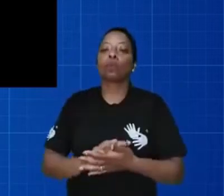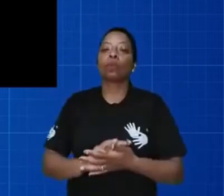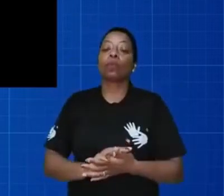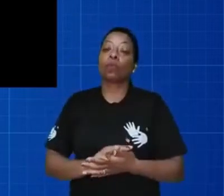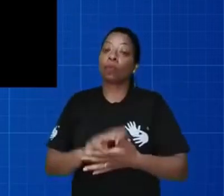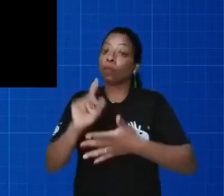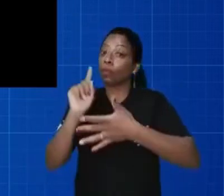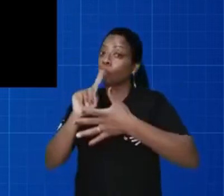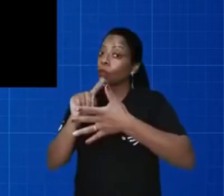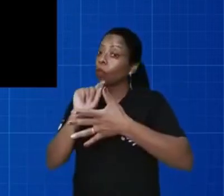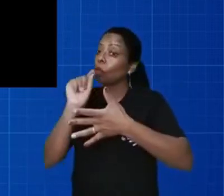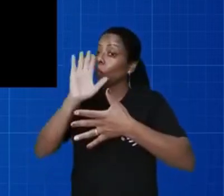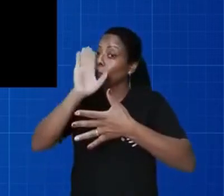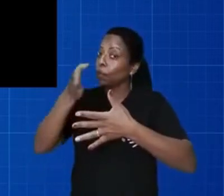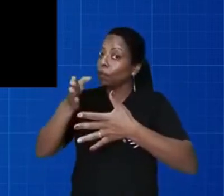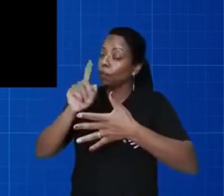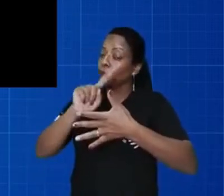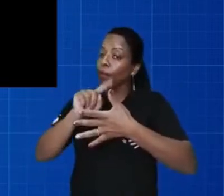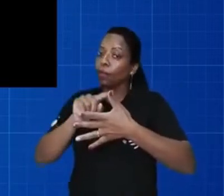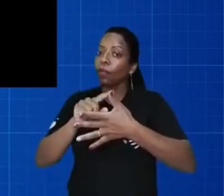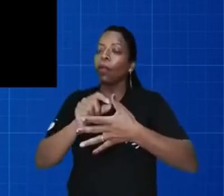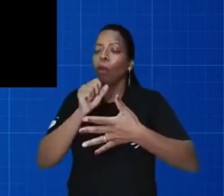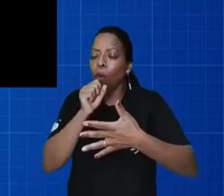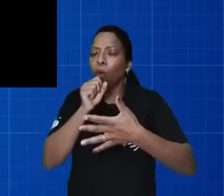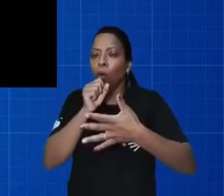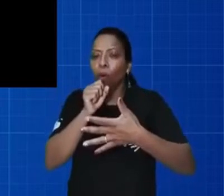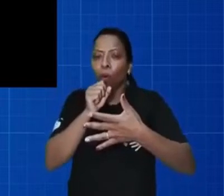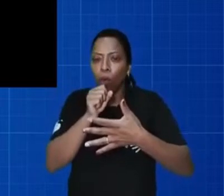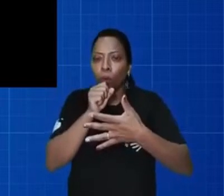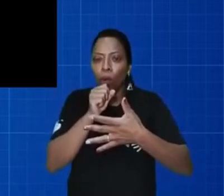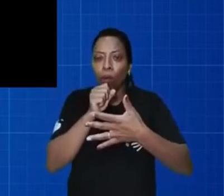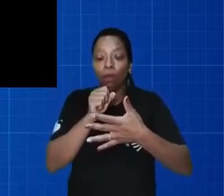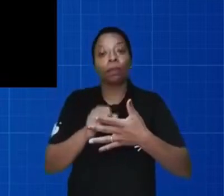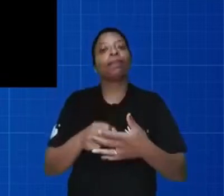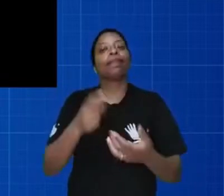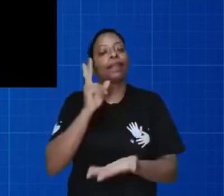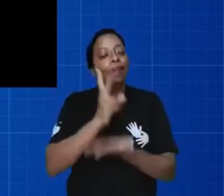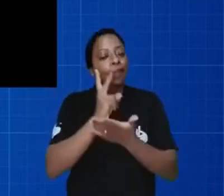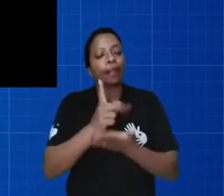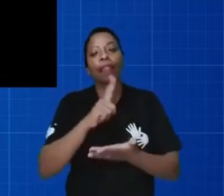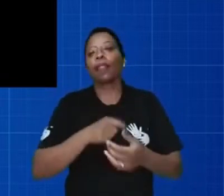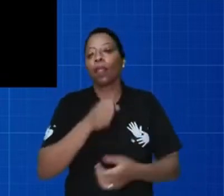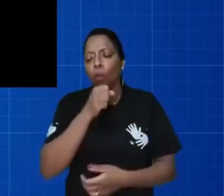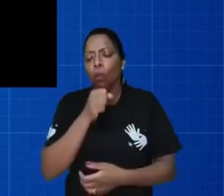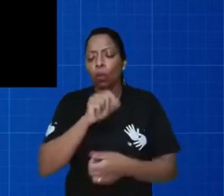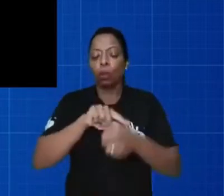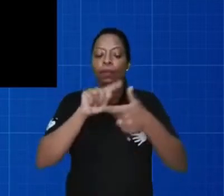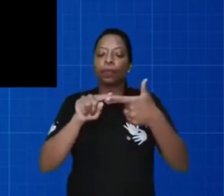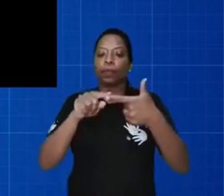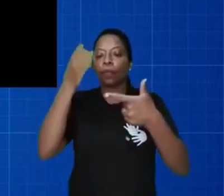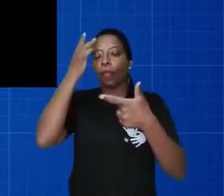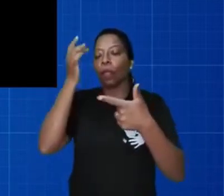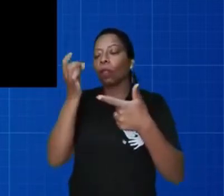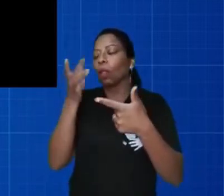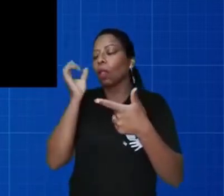O padrão, né, qual que é o padrão? Os principais sintomas é a tosse, né, a tosse vai aparecer, na sequência vamos ter dor de